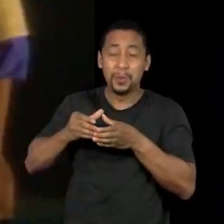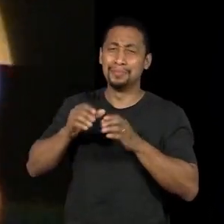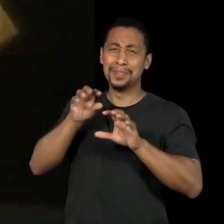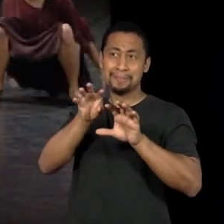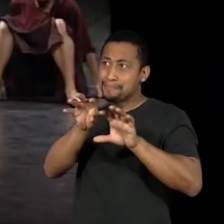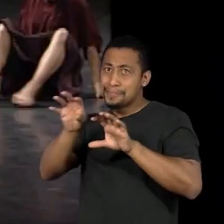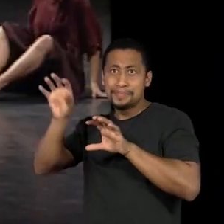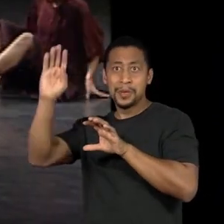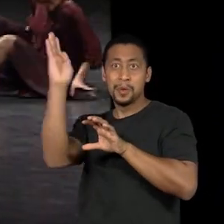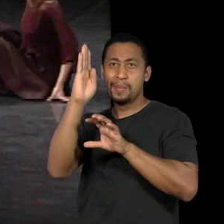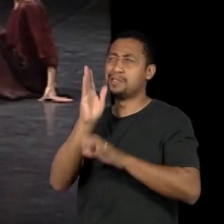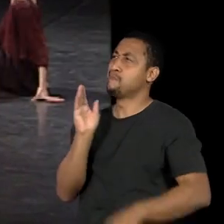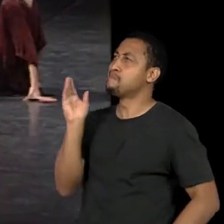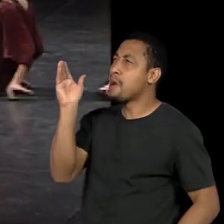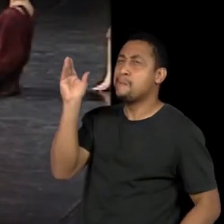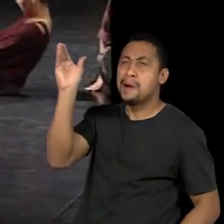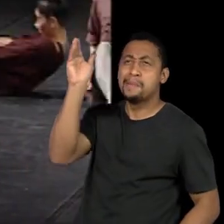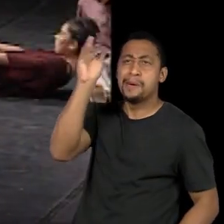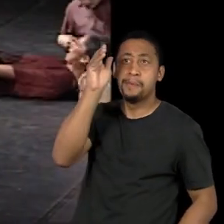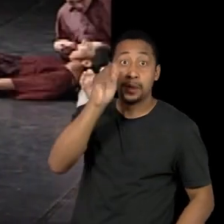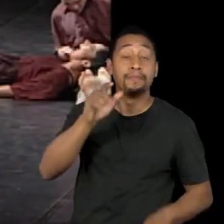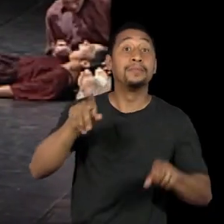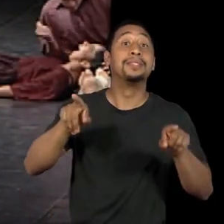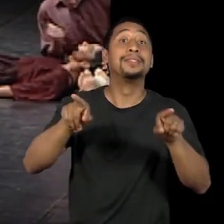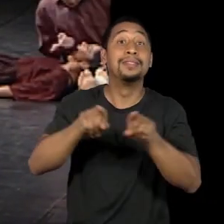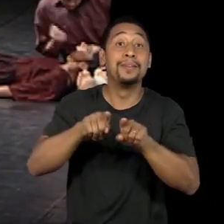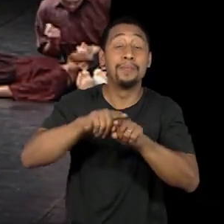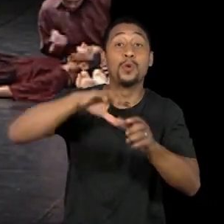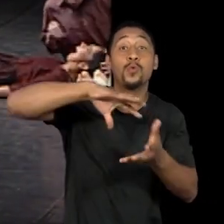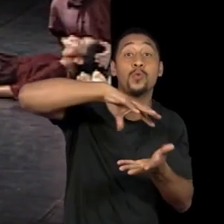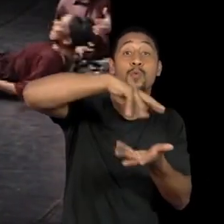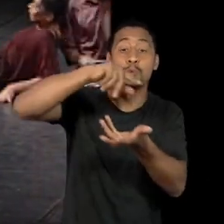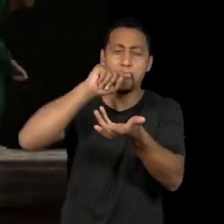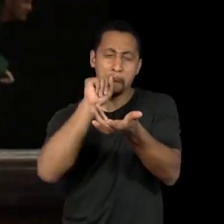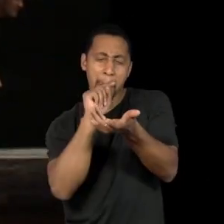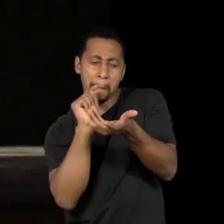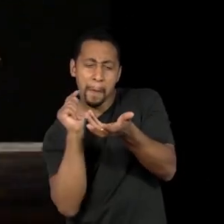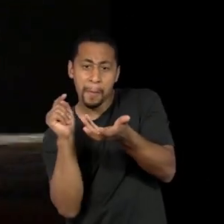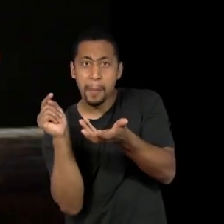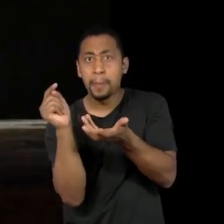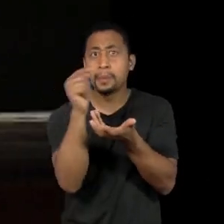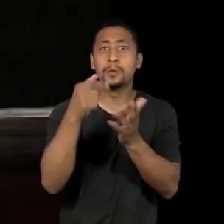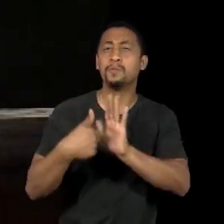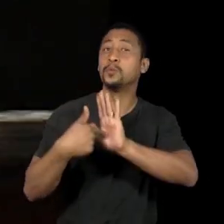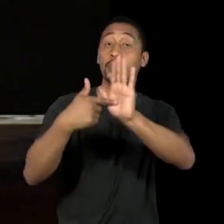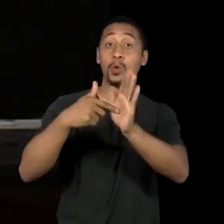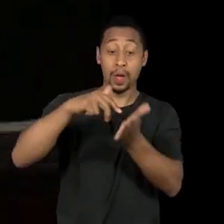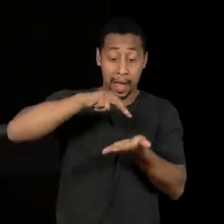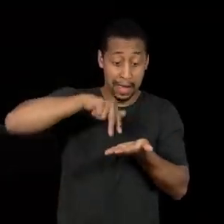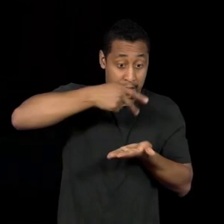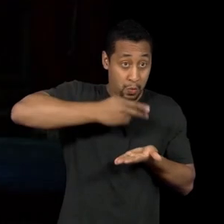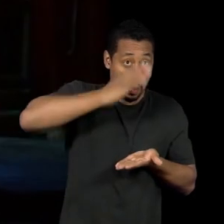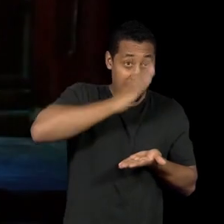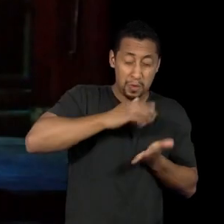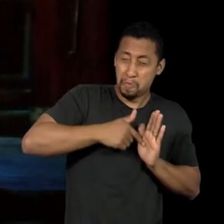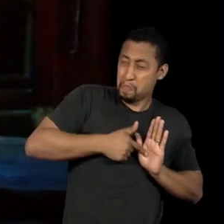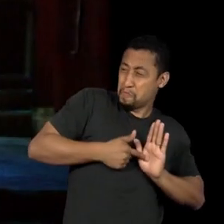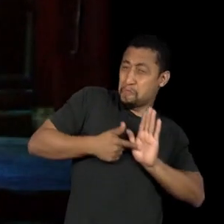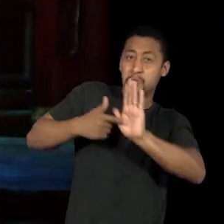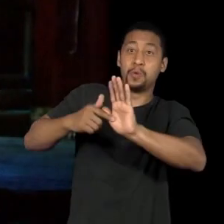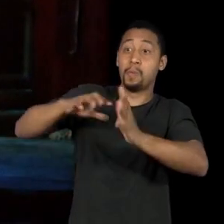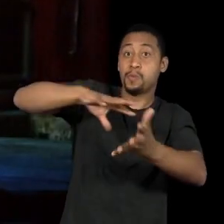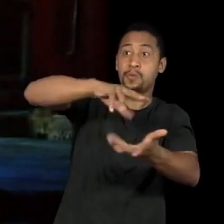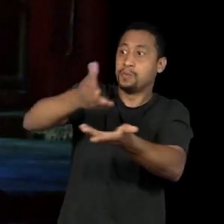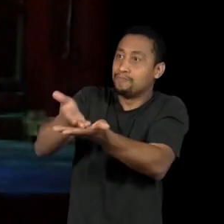Brasil e também pelo exterior, levando nossa dança para inúmeros países. Além disso,